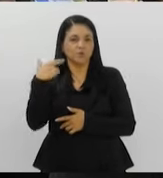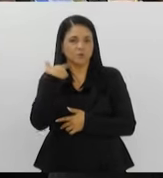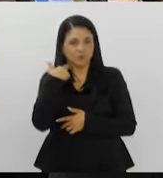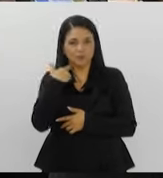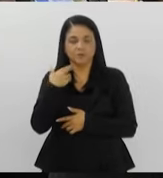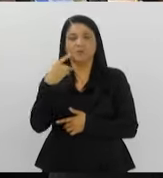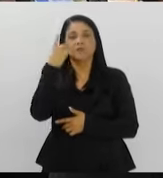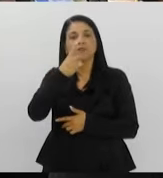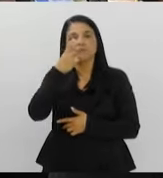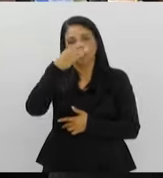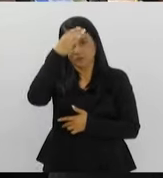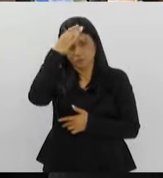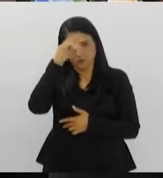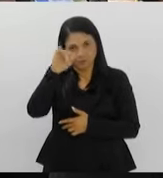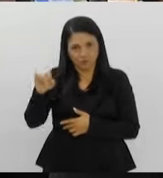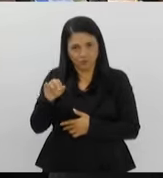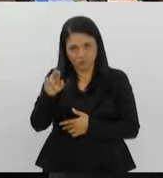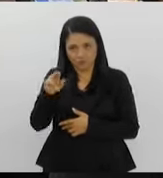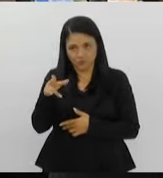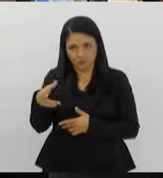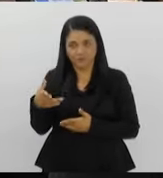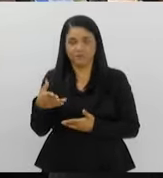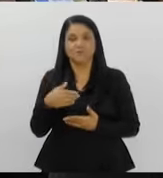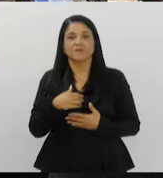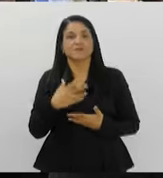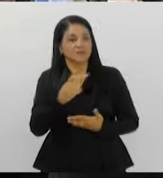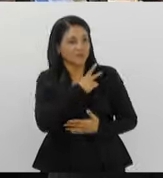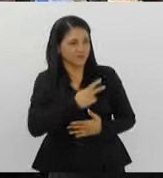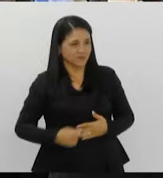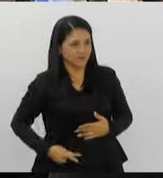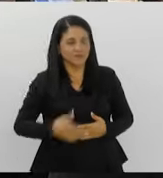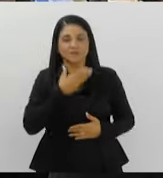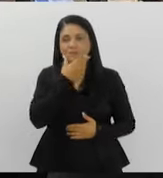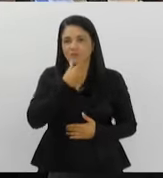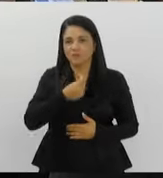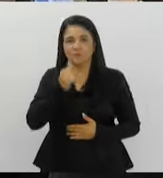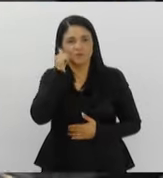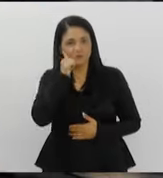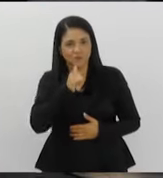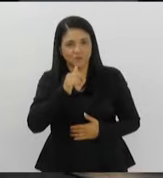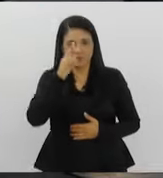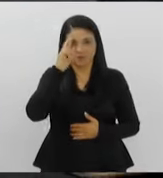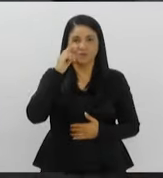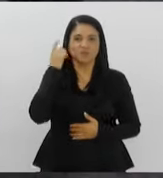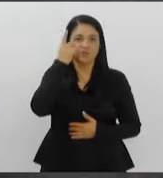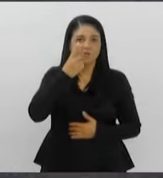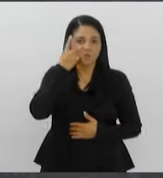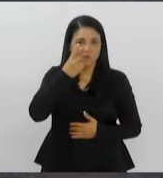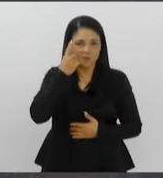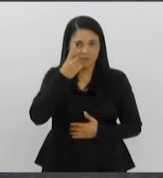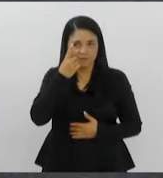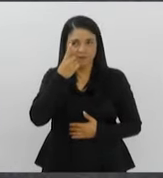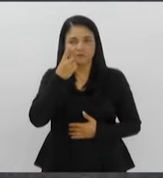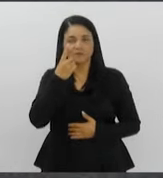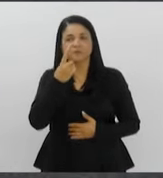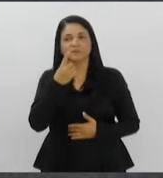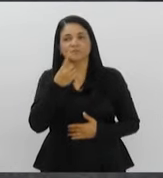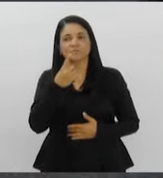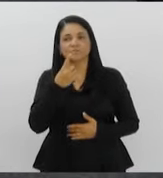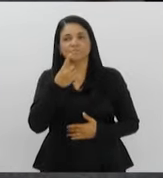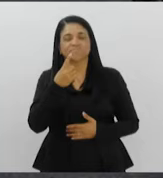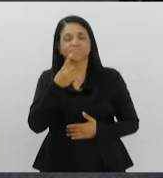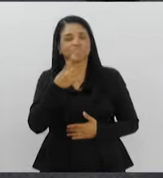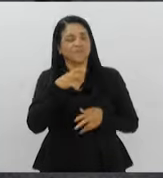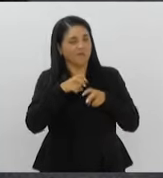Ju. Presidente, senhoras e senhores deputados e deputadas que